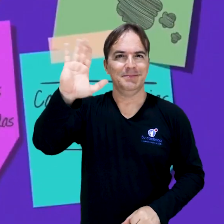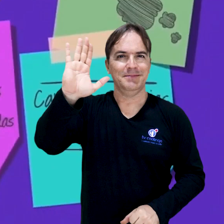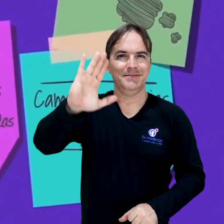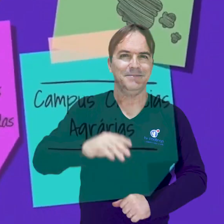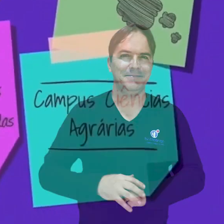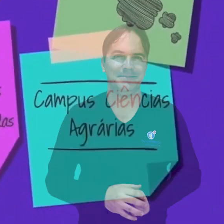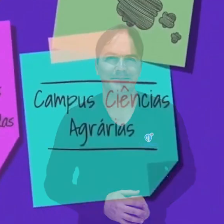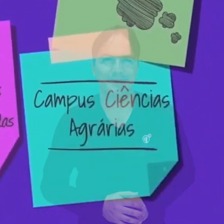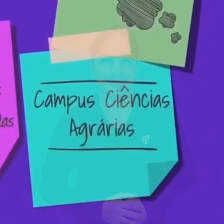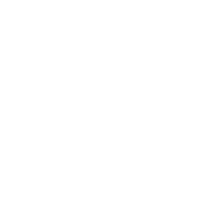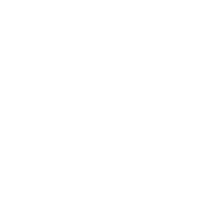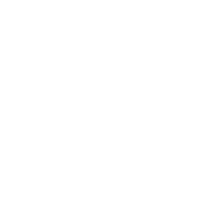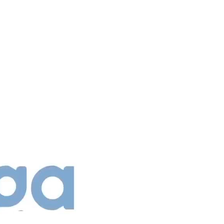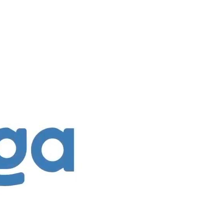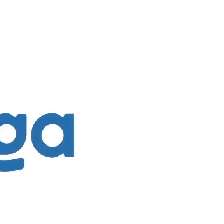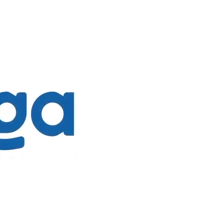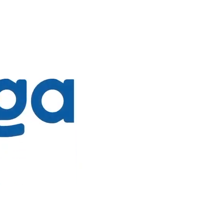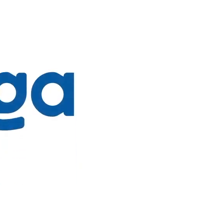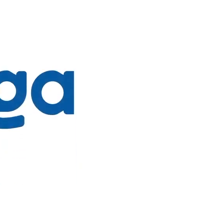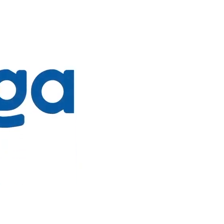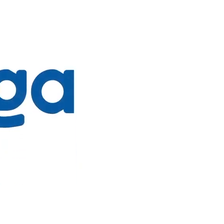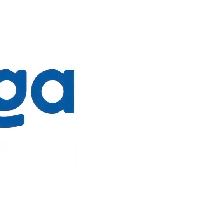por aqui até a